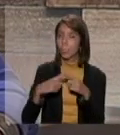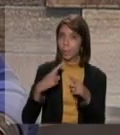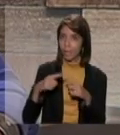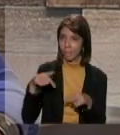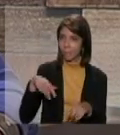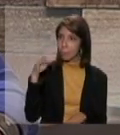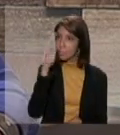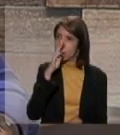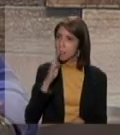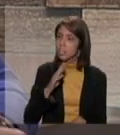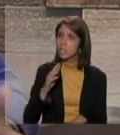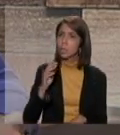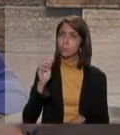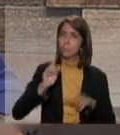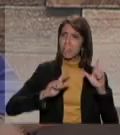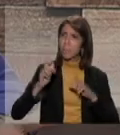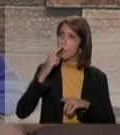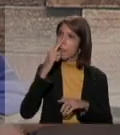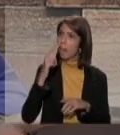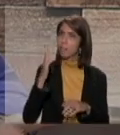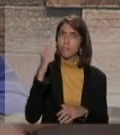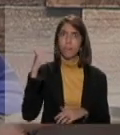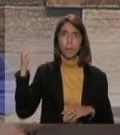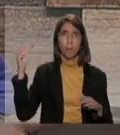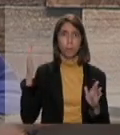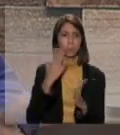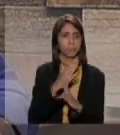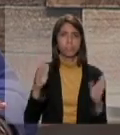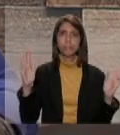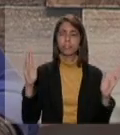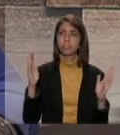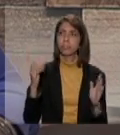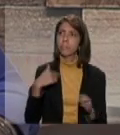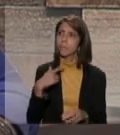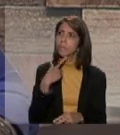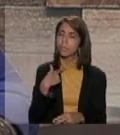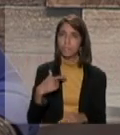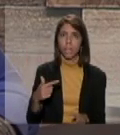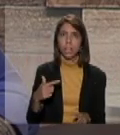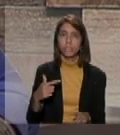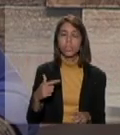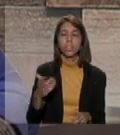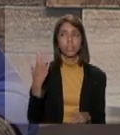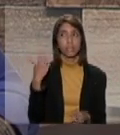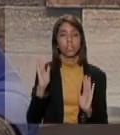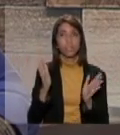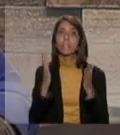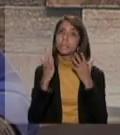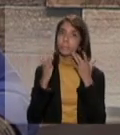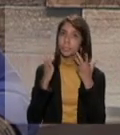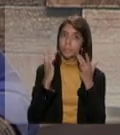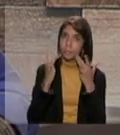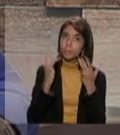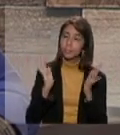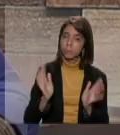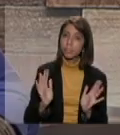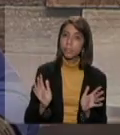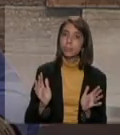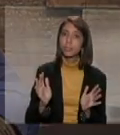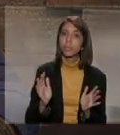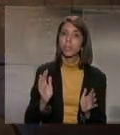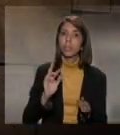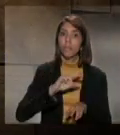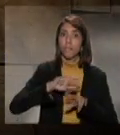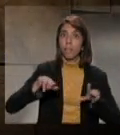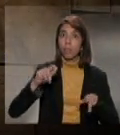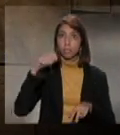país, né? E o Abujamra era um mestre. Verdade. Né? Tinha feito uma peça de teatro com o Abujamra e tudo isso,